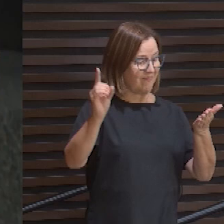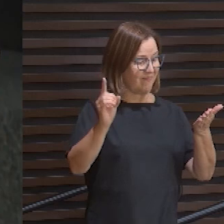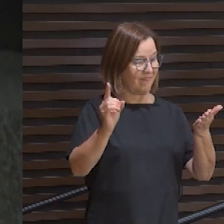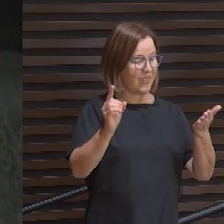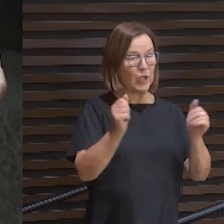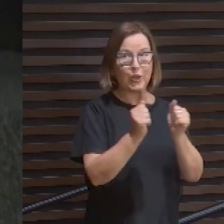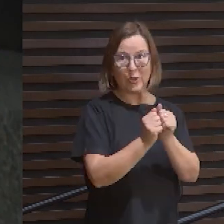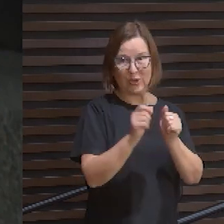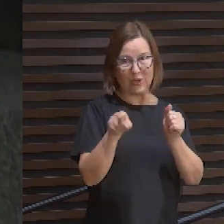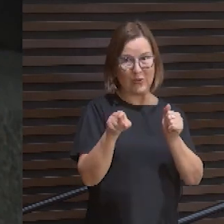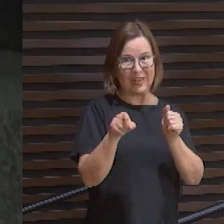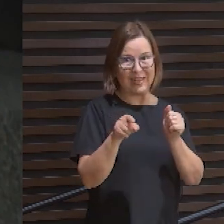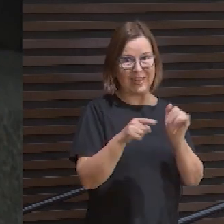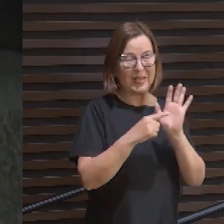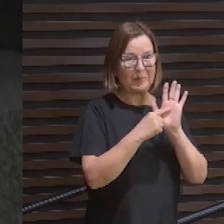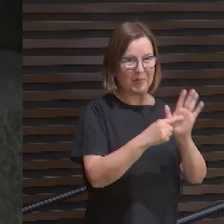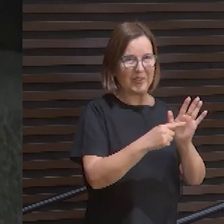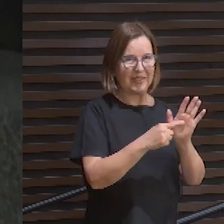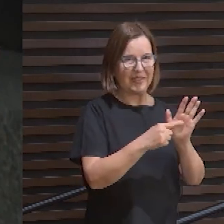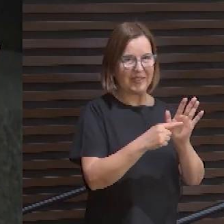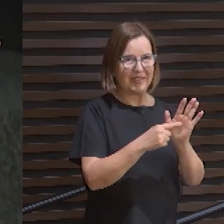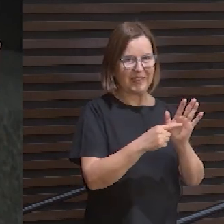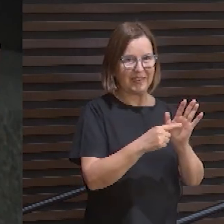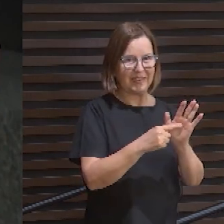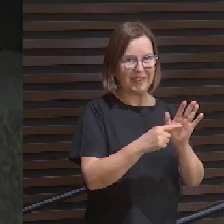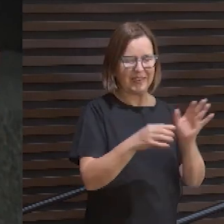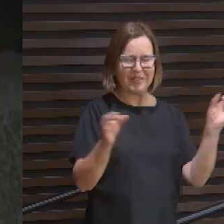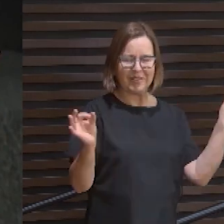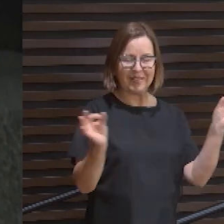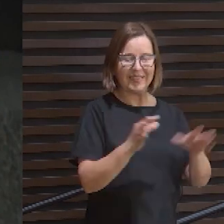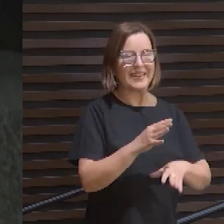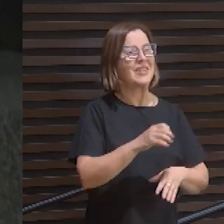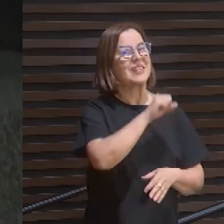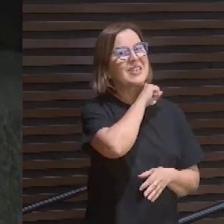a suficiência do sacrifício de Jesus Cristo.